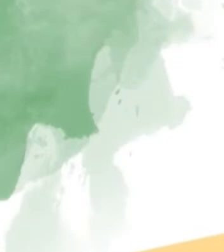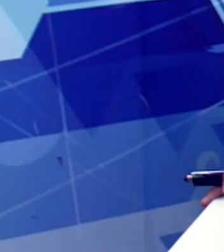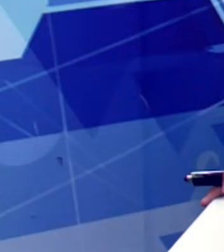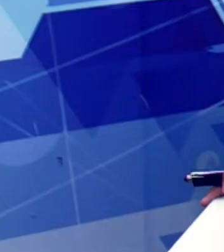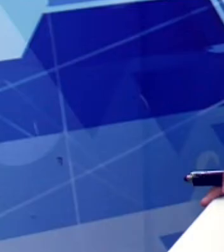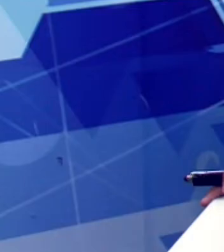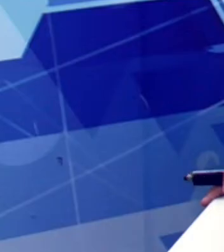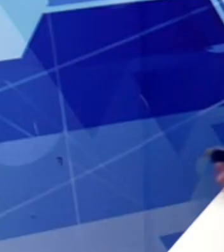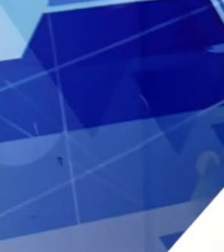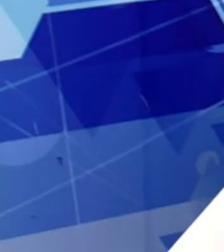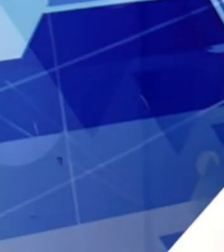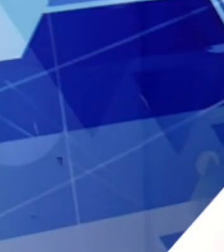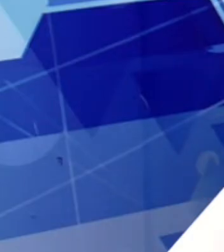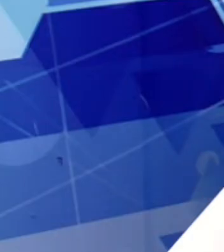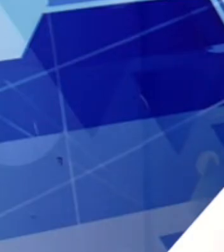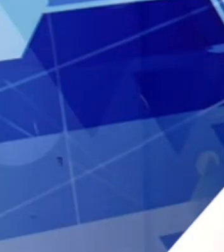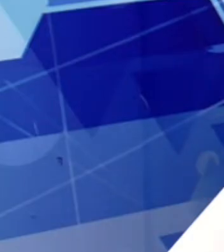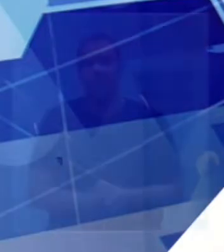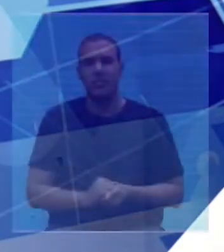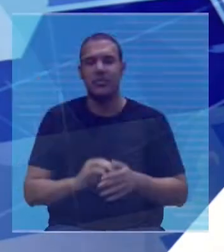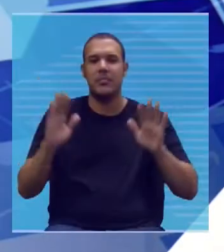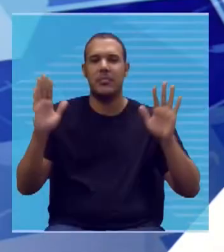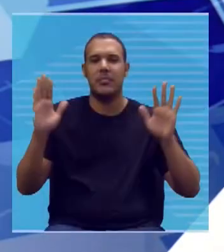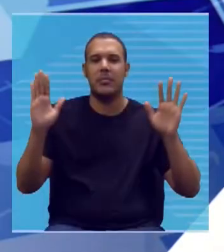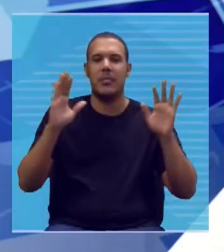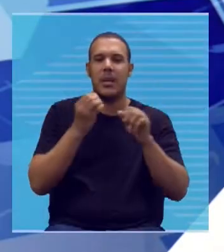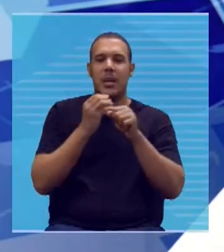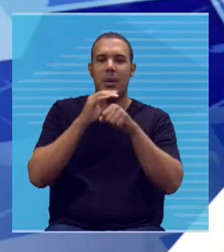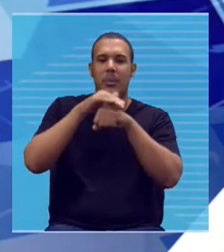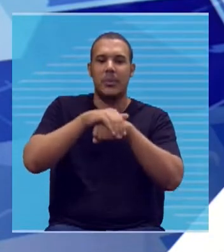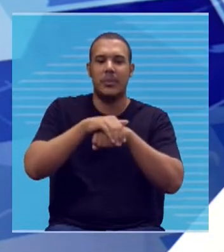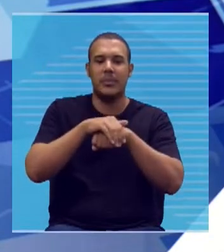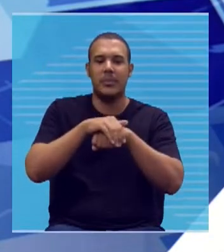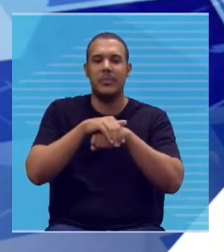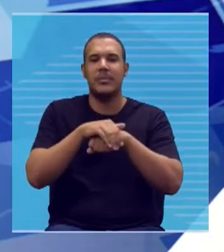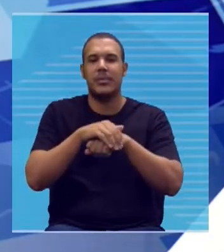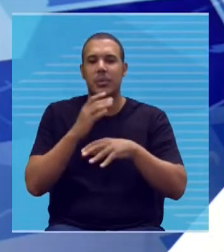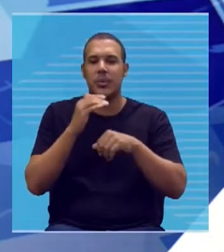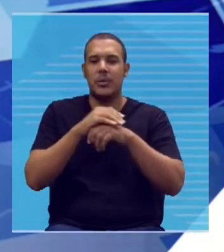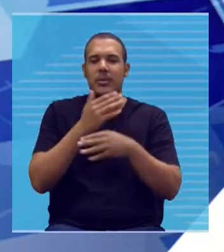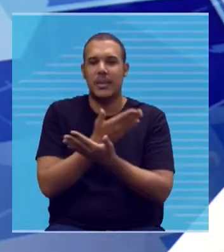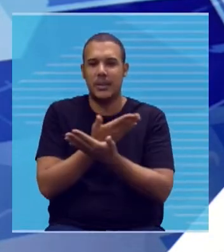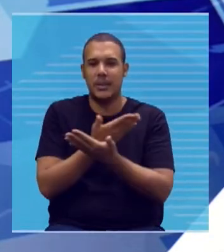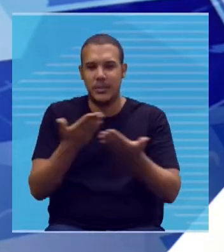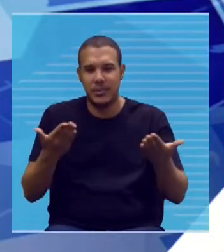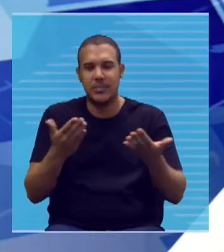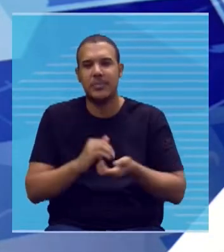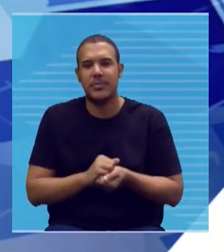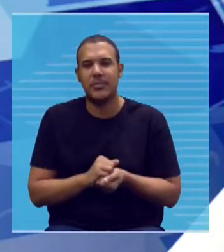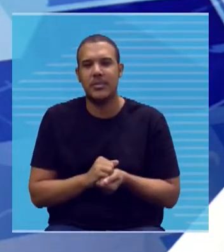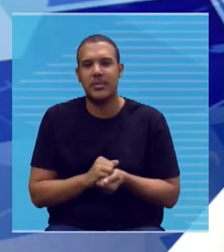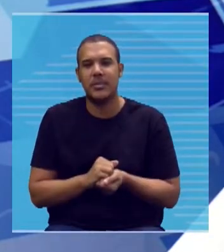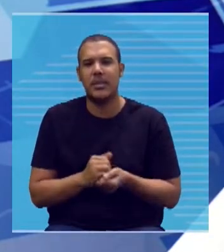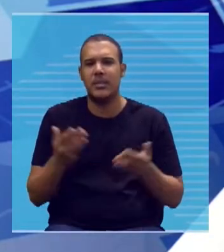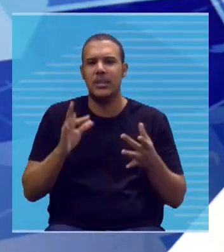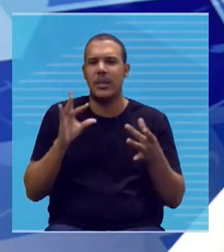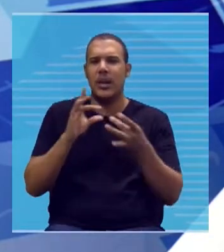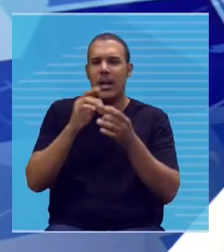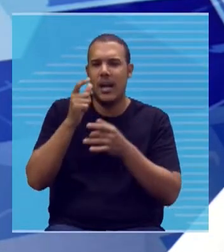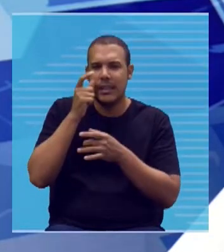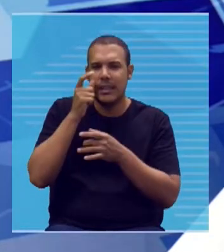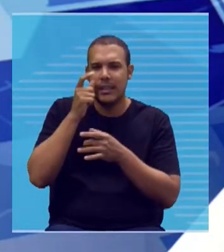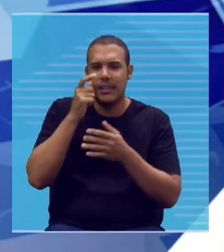E aí beleza galera boa noite Boa noite a todos vocês que já estão